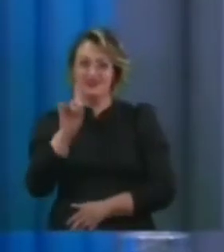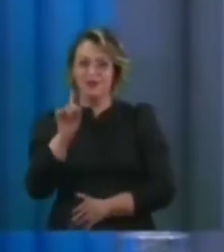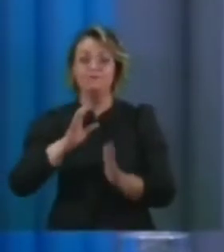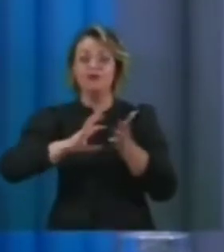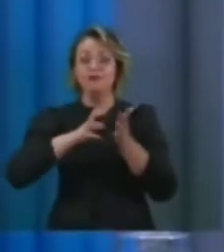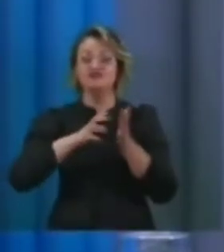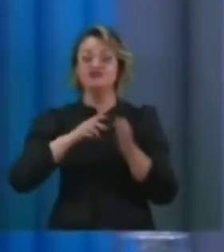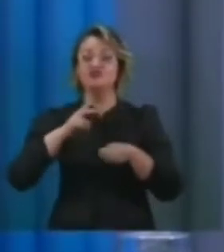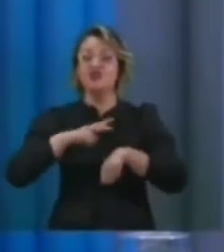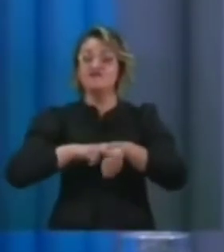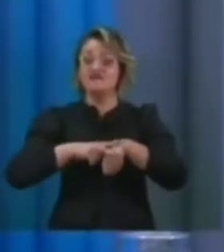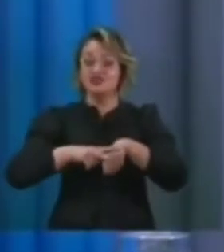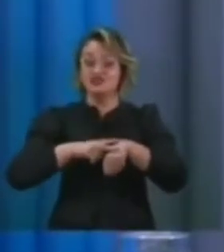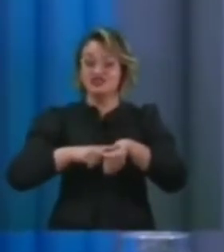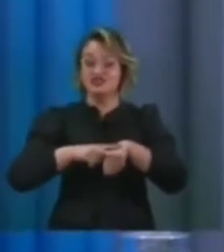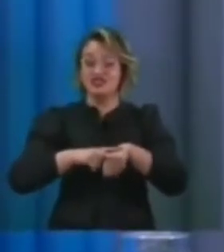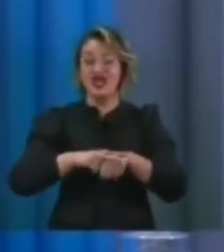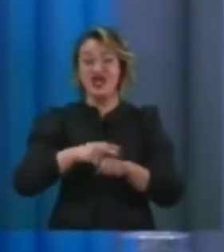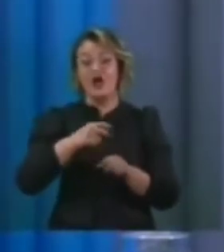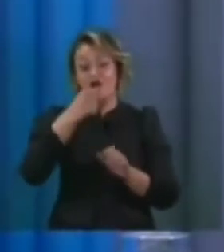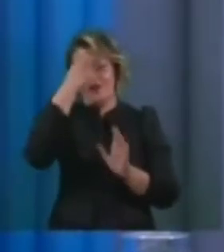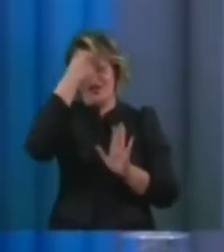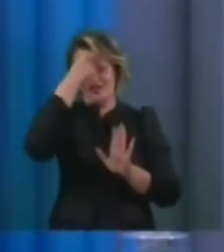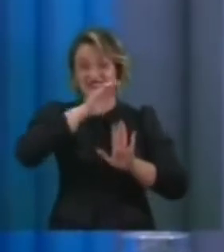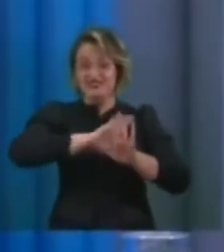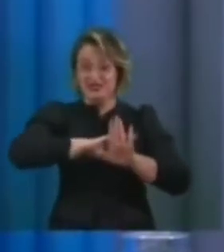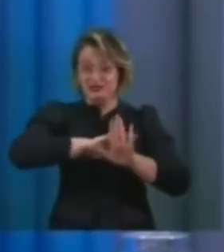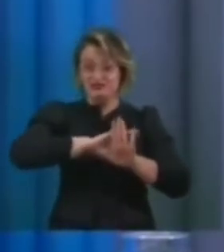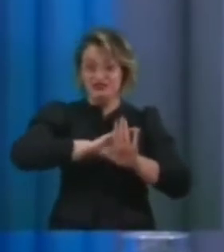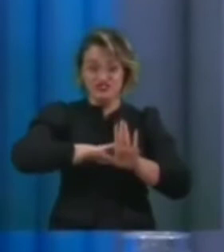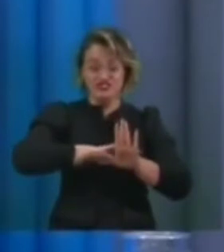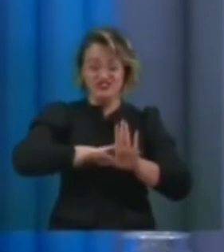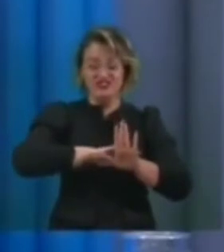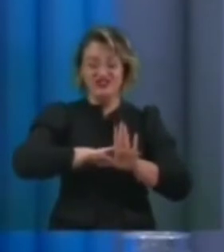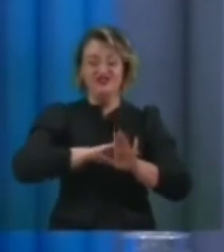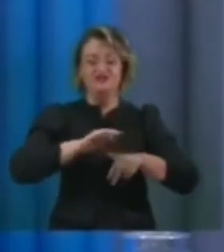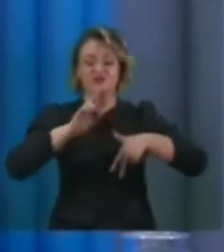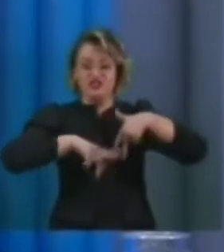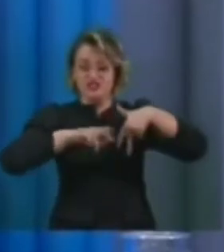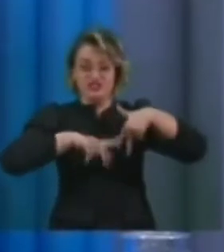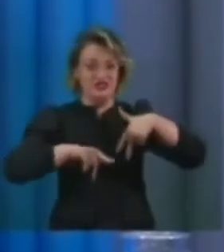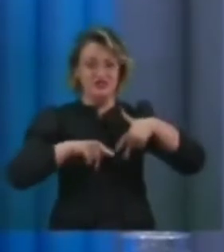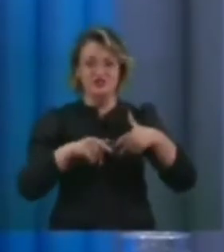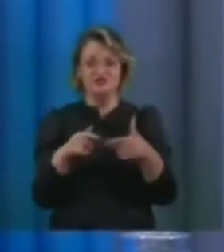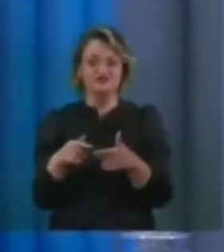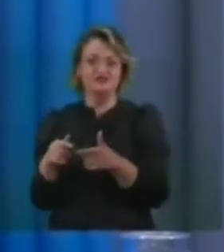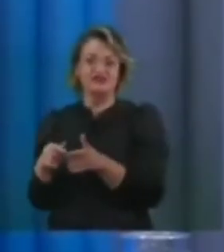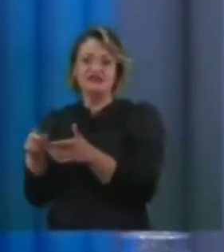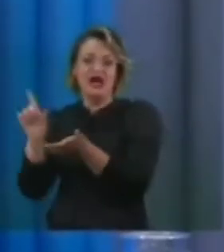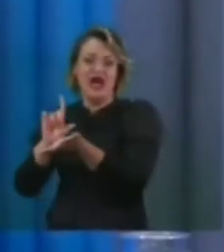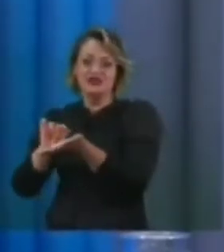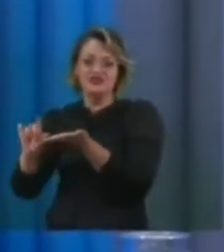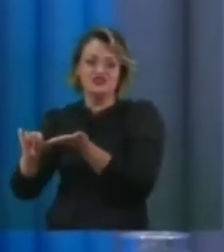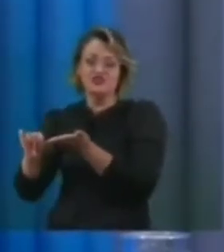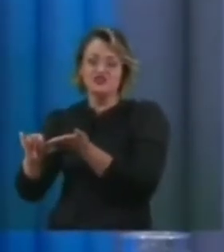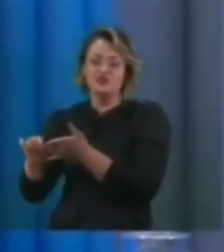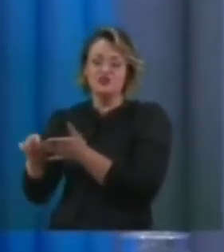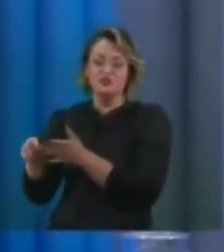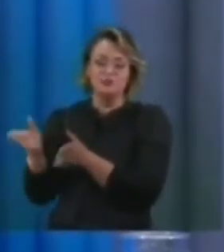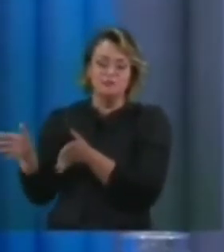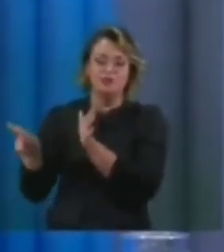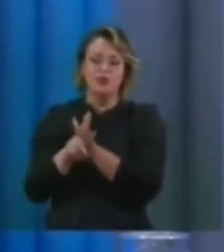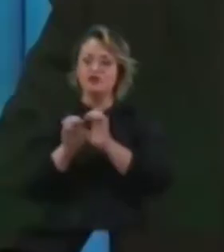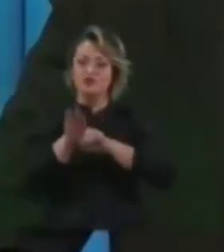E outra coisa, ideologia de gênero não consta em nenhuma literatura pedagógica educacional. Eu sou professor, sou pesquisador em educação, estou há 17 anos na